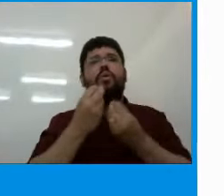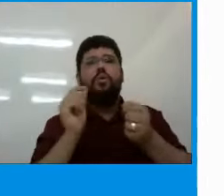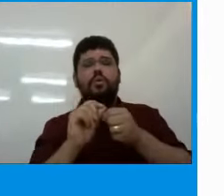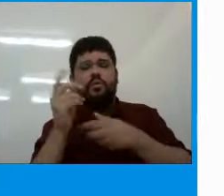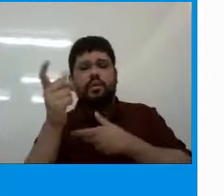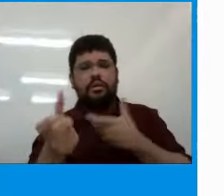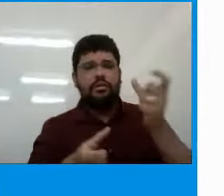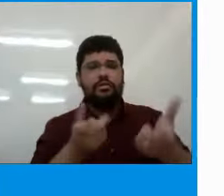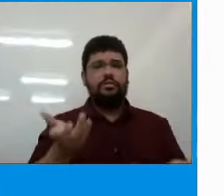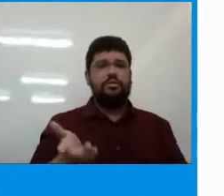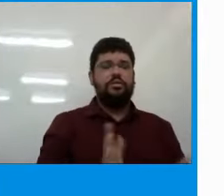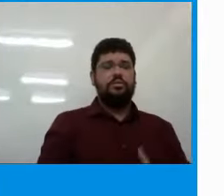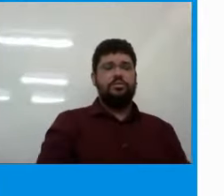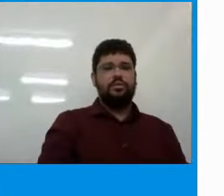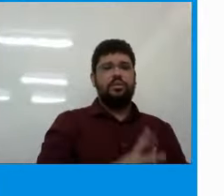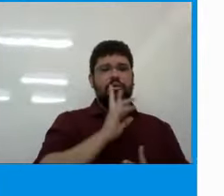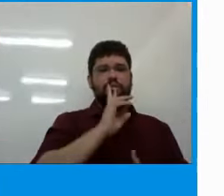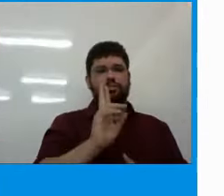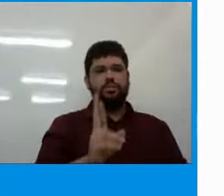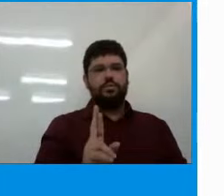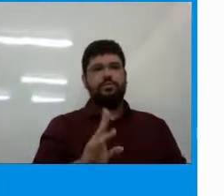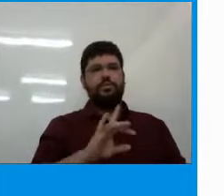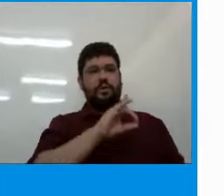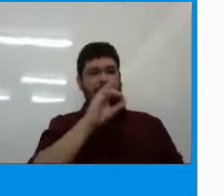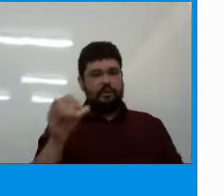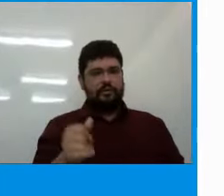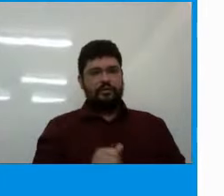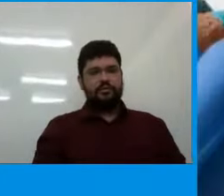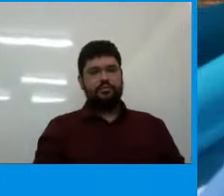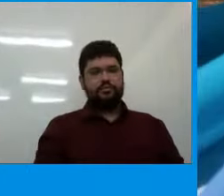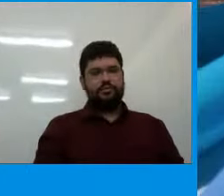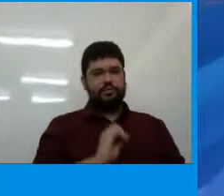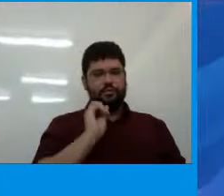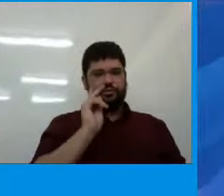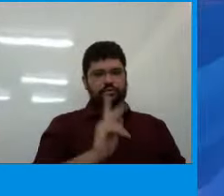Eu geralmente respondo dentro do mesmo dia, ok?